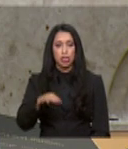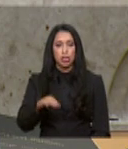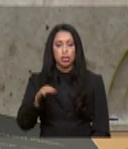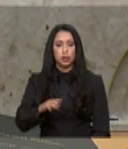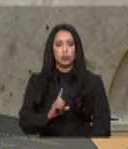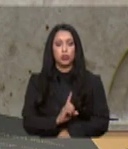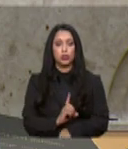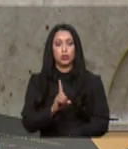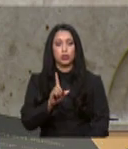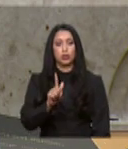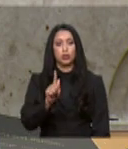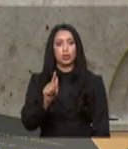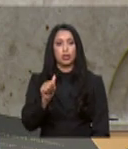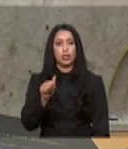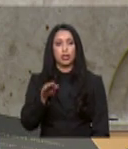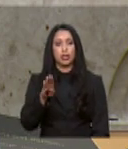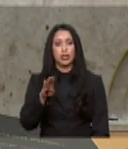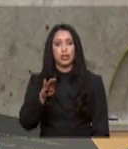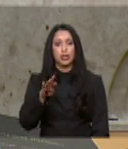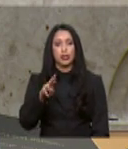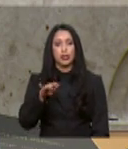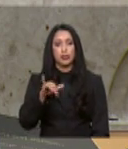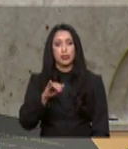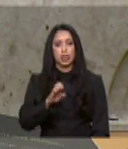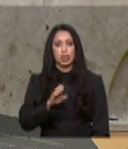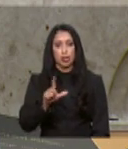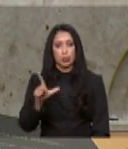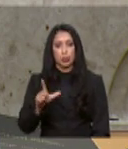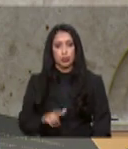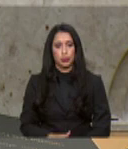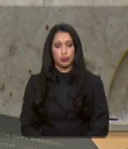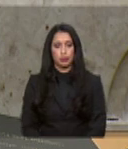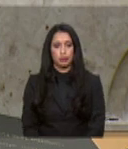doutor Gabriel de Carvalho Sampaio.